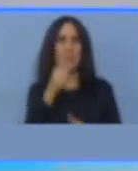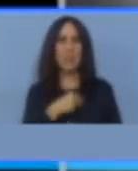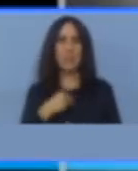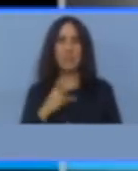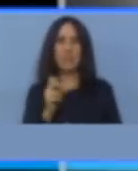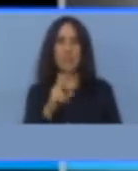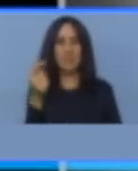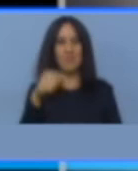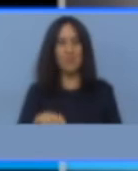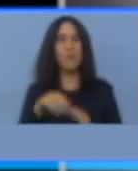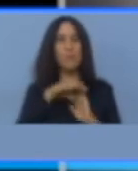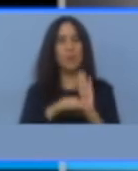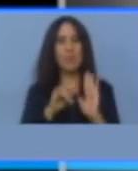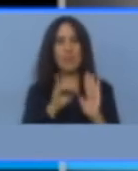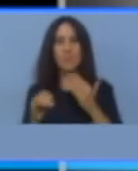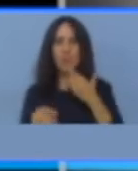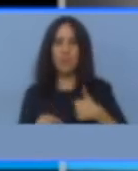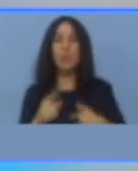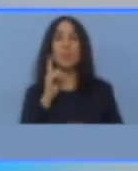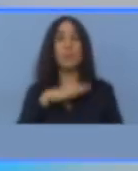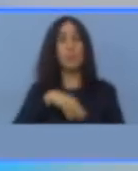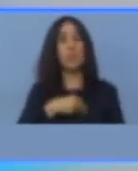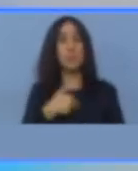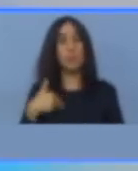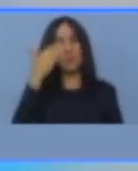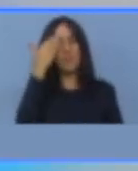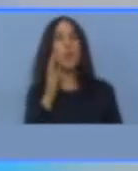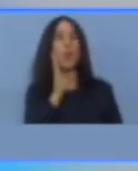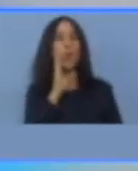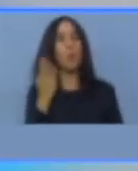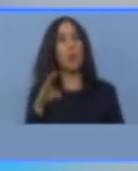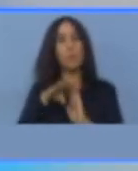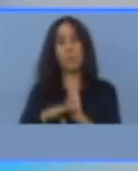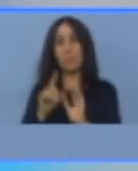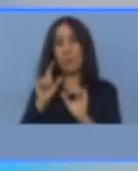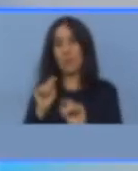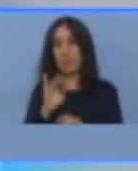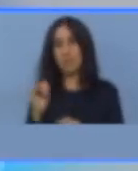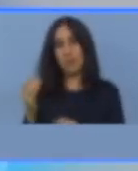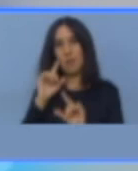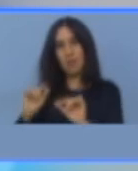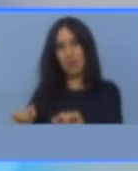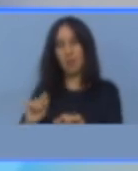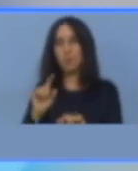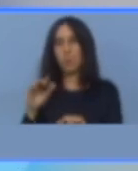ter estado aqui no programa Eclésia neste Dia Mundial da Saúde Mental. Muito obrigado. Mais logo, acompanhe o programa Eclésia também na rádio,